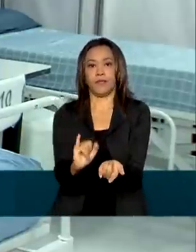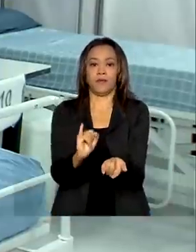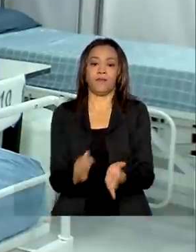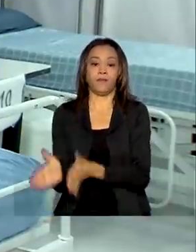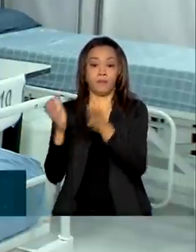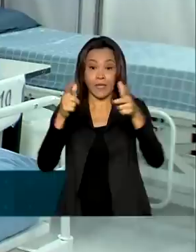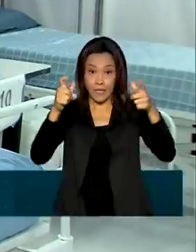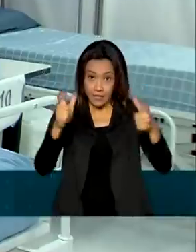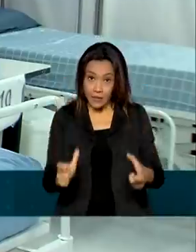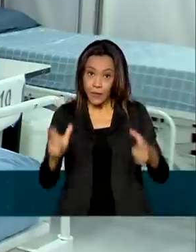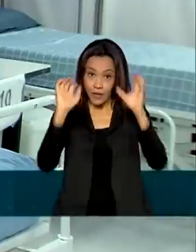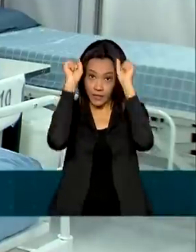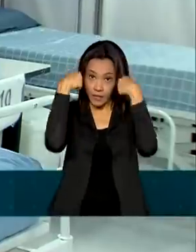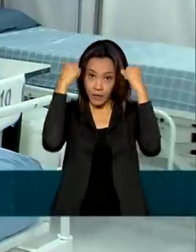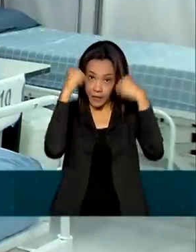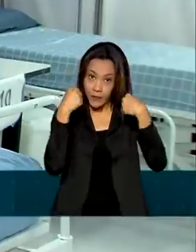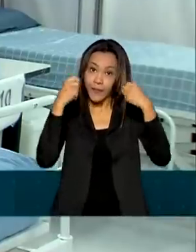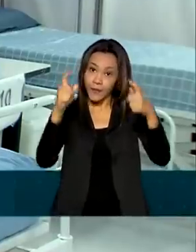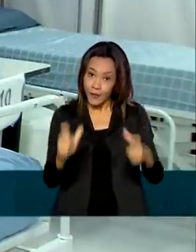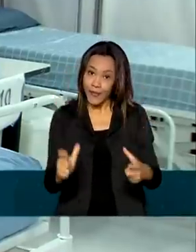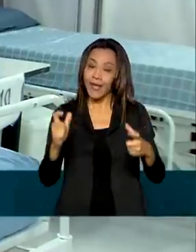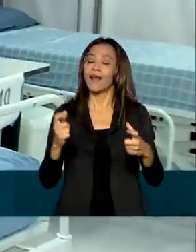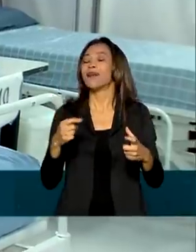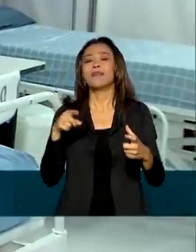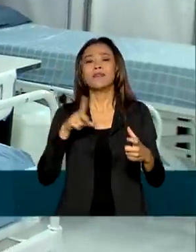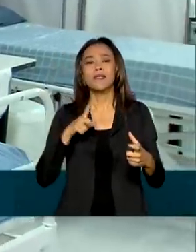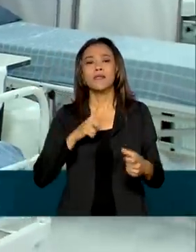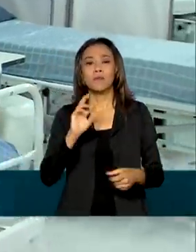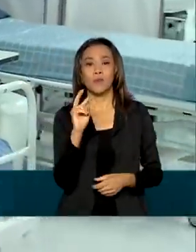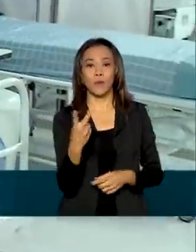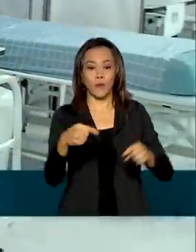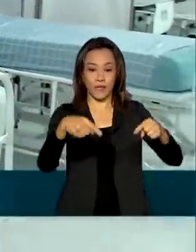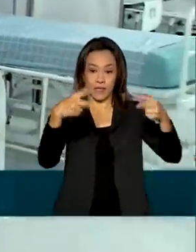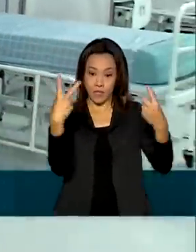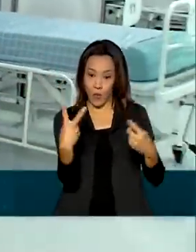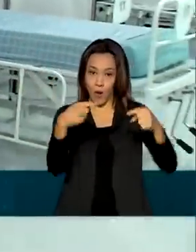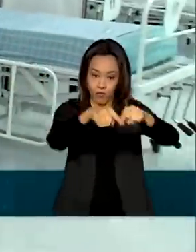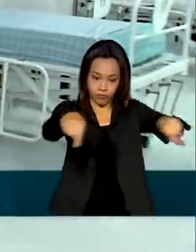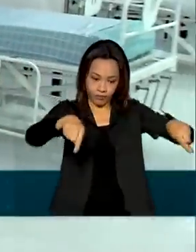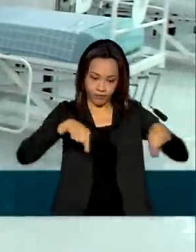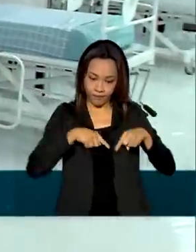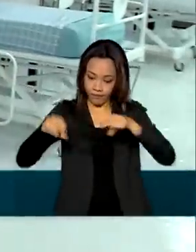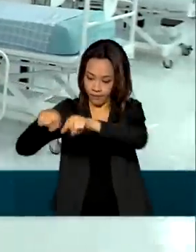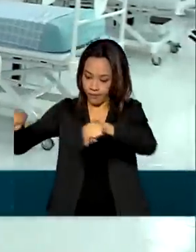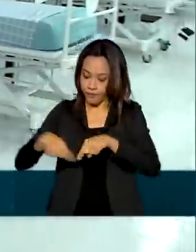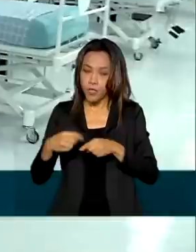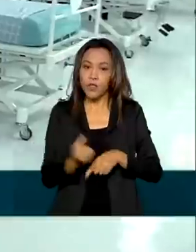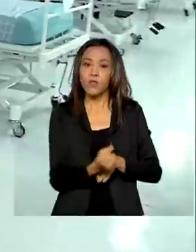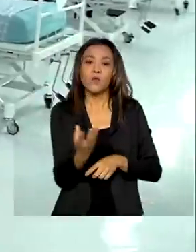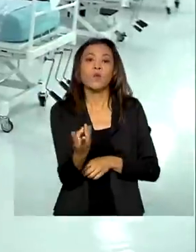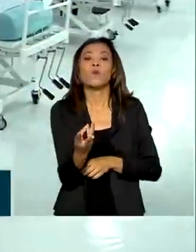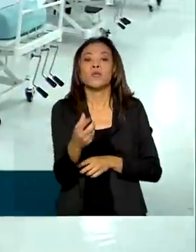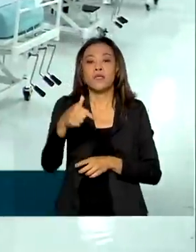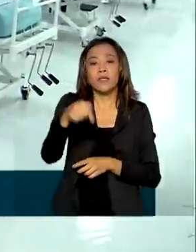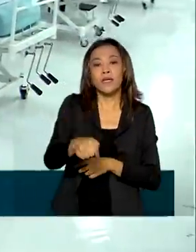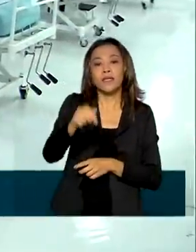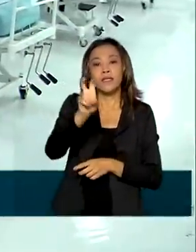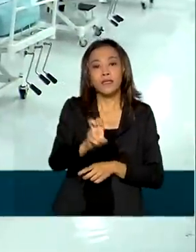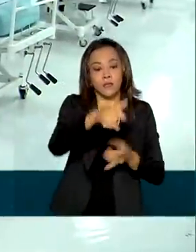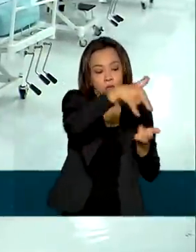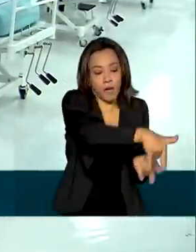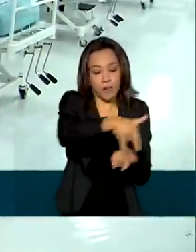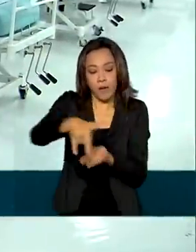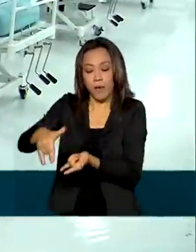centro avançado de combate à covid-19 conta com duas enfermarias como essa com total de 75 leitos e